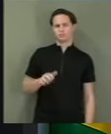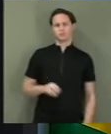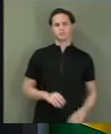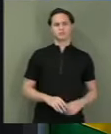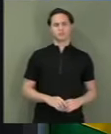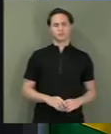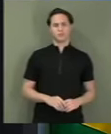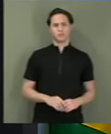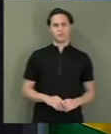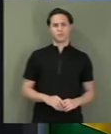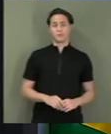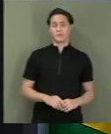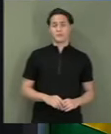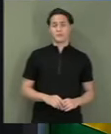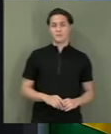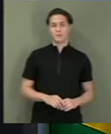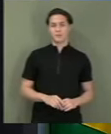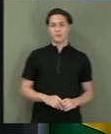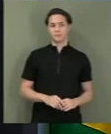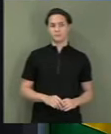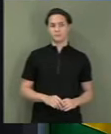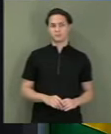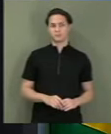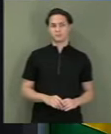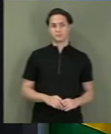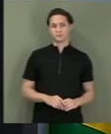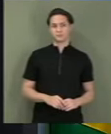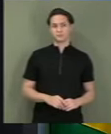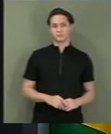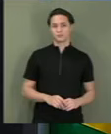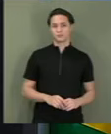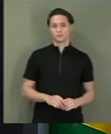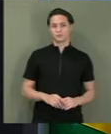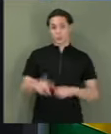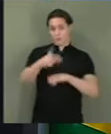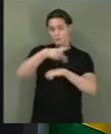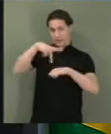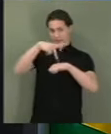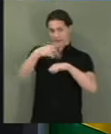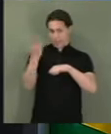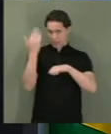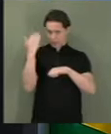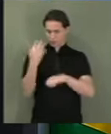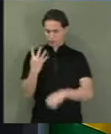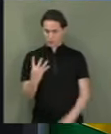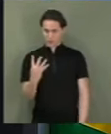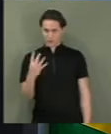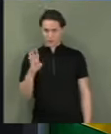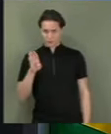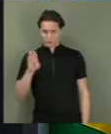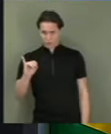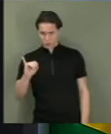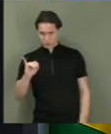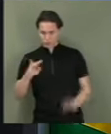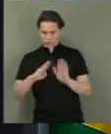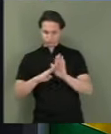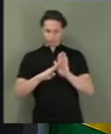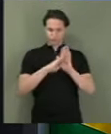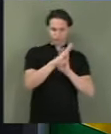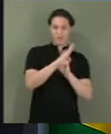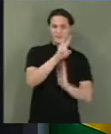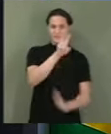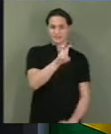de o país salta de 4 bilhões para cerca de